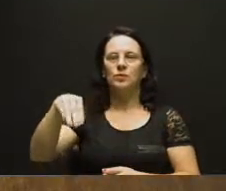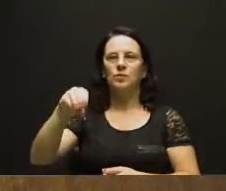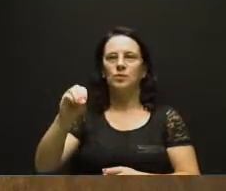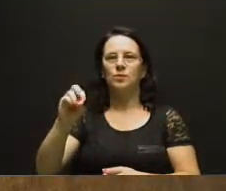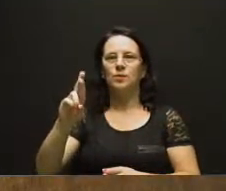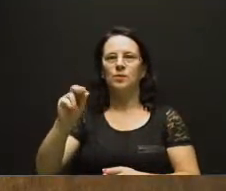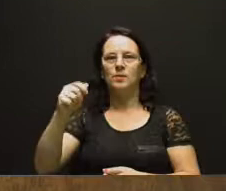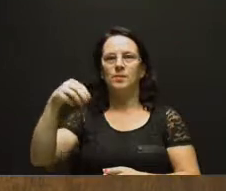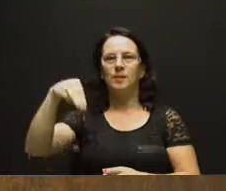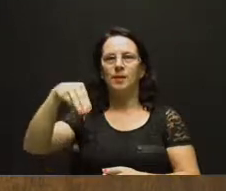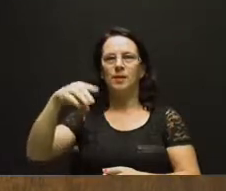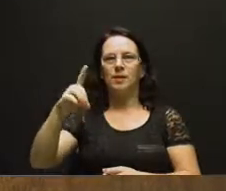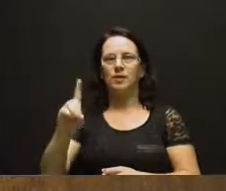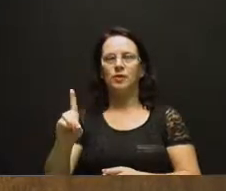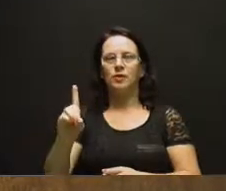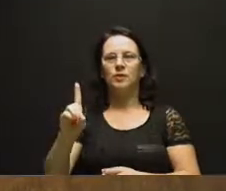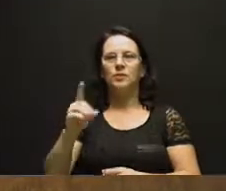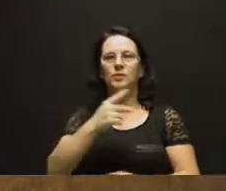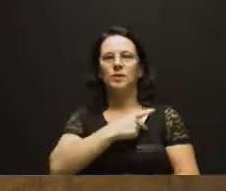cubatão